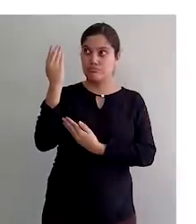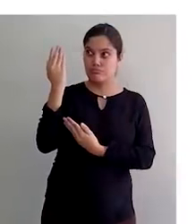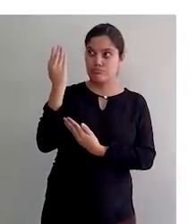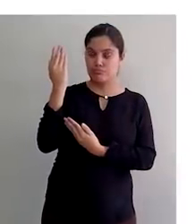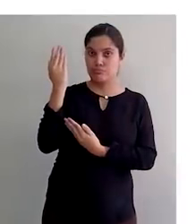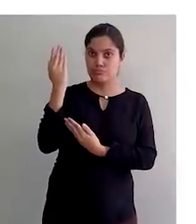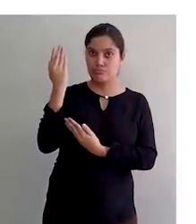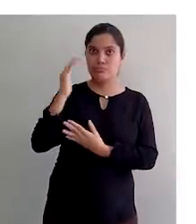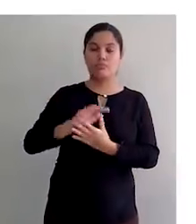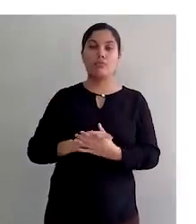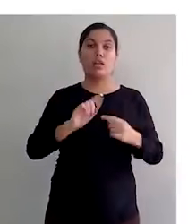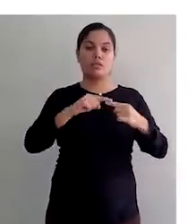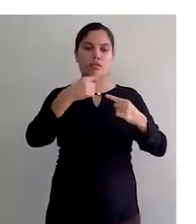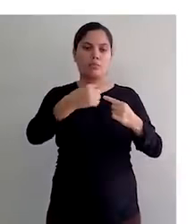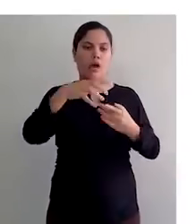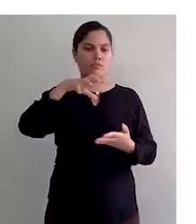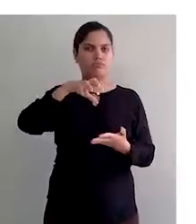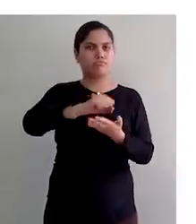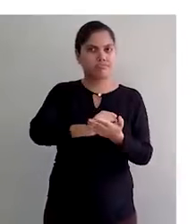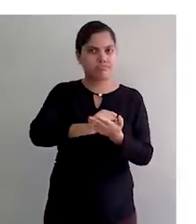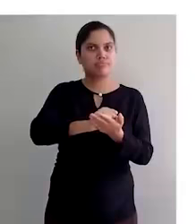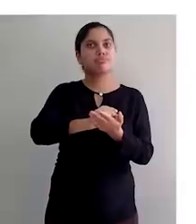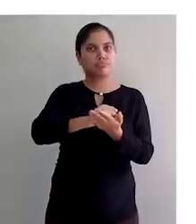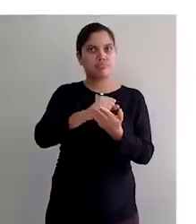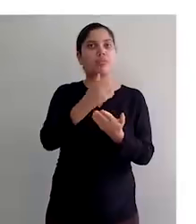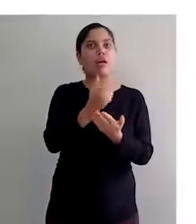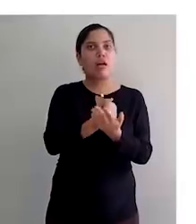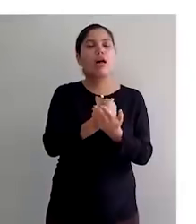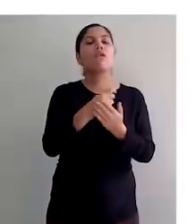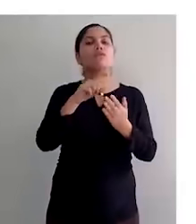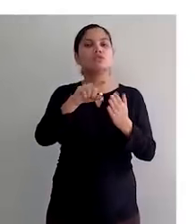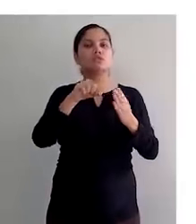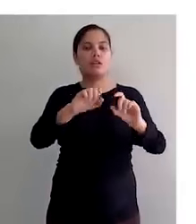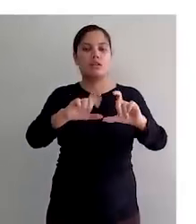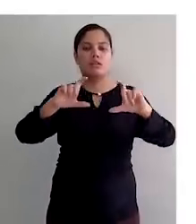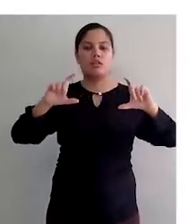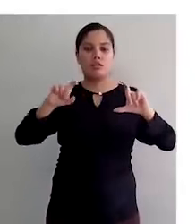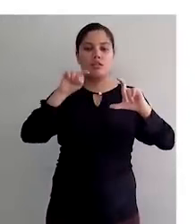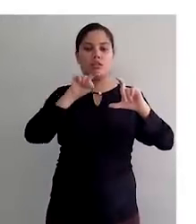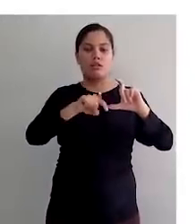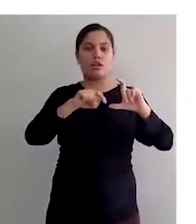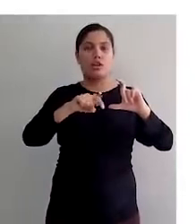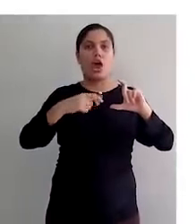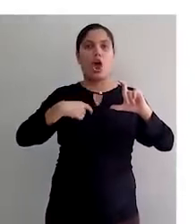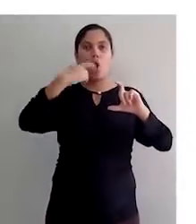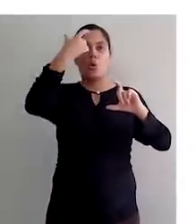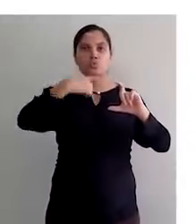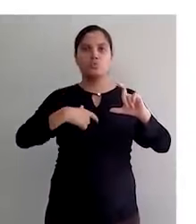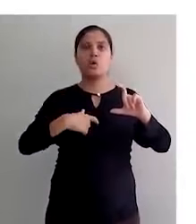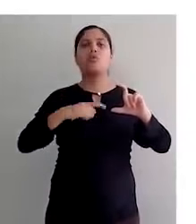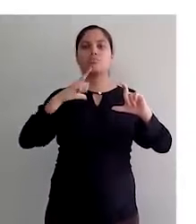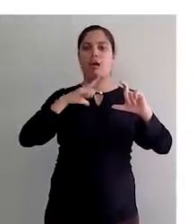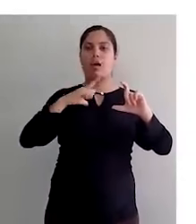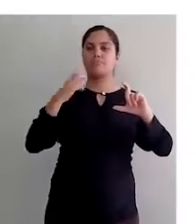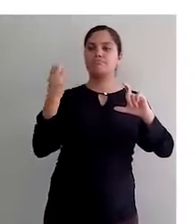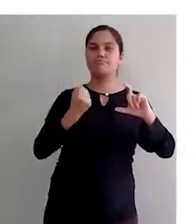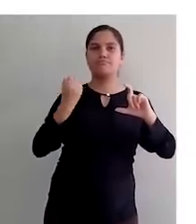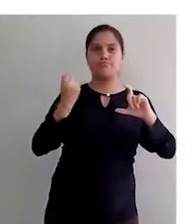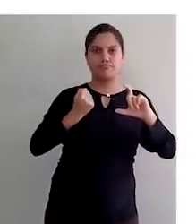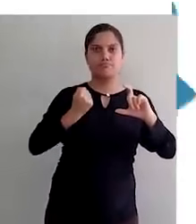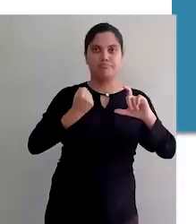Após instalar, abra o aplicativo Caixa Tem e clique em Sou Beneficiário.